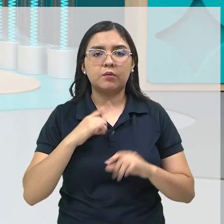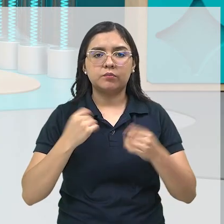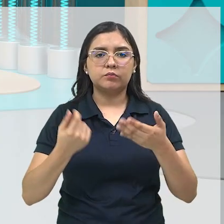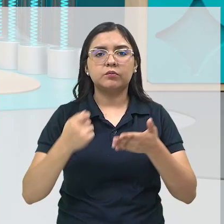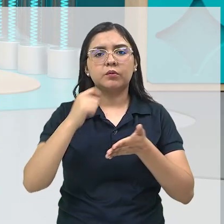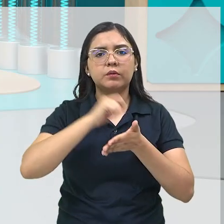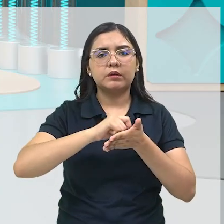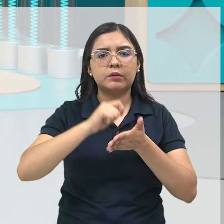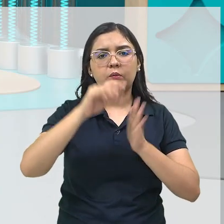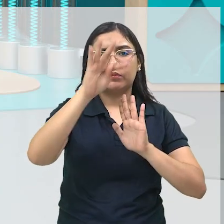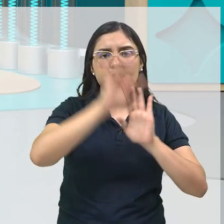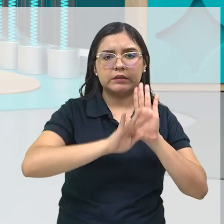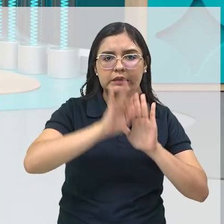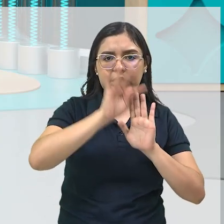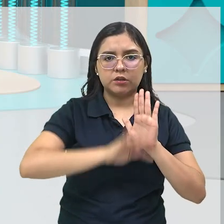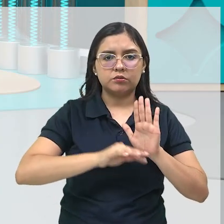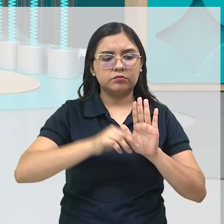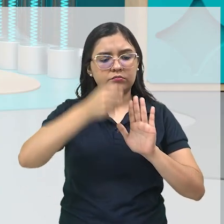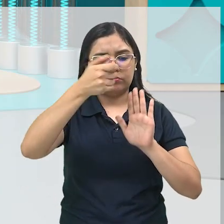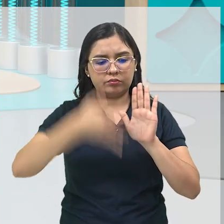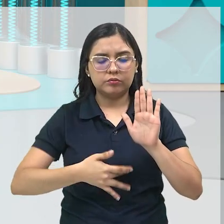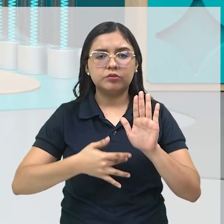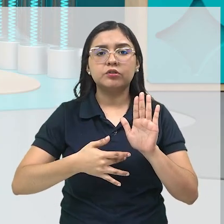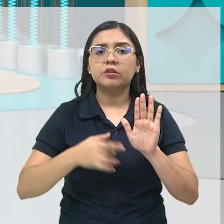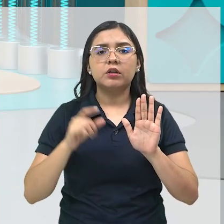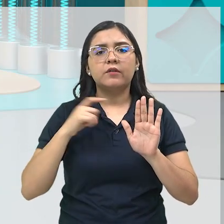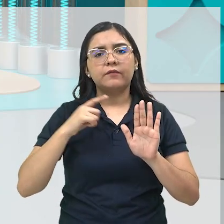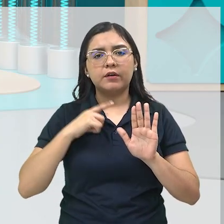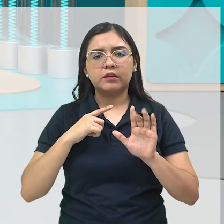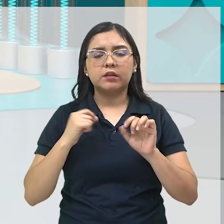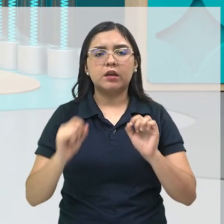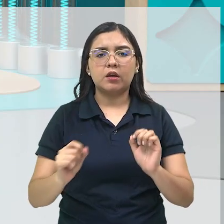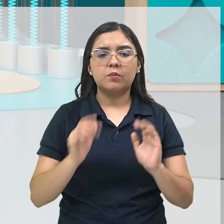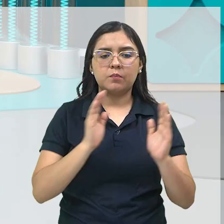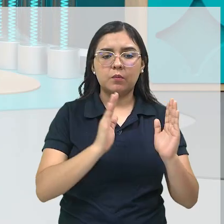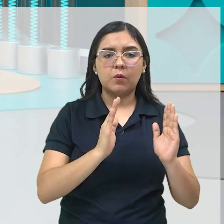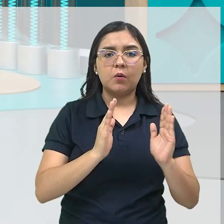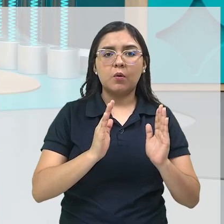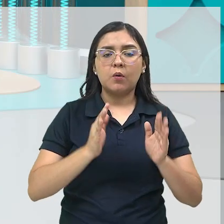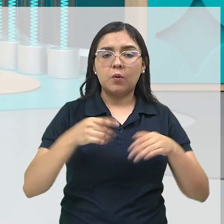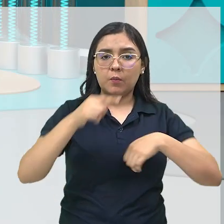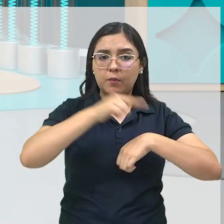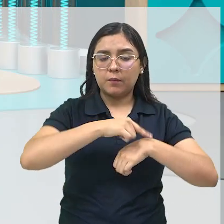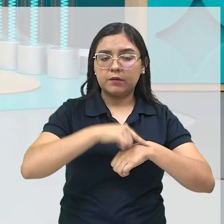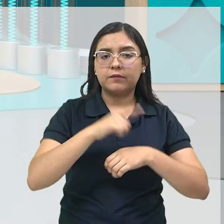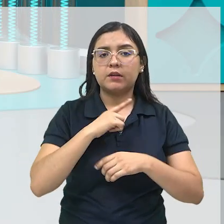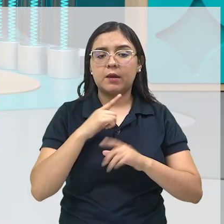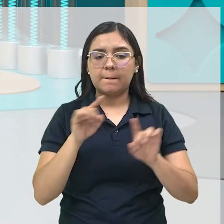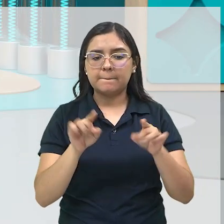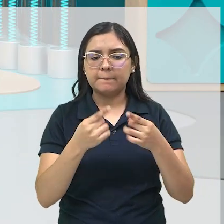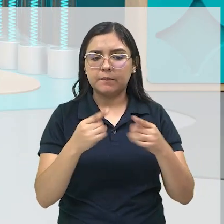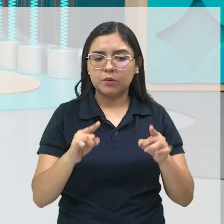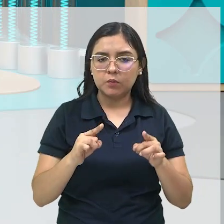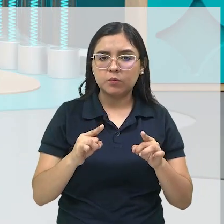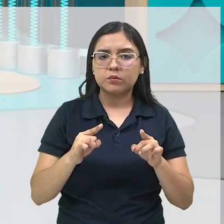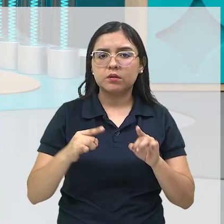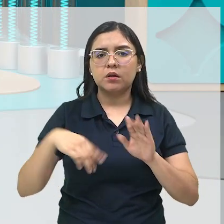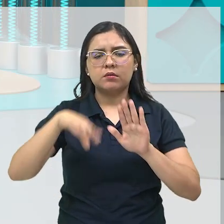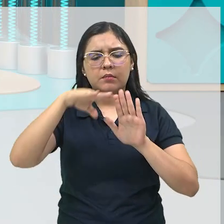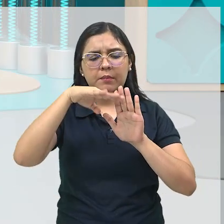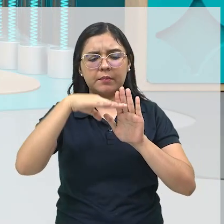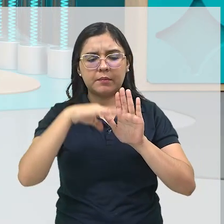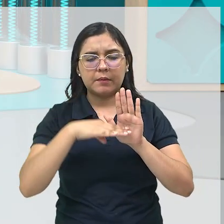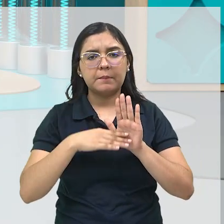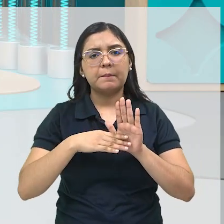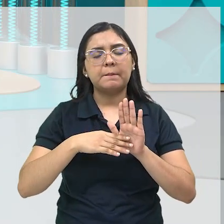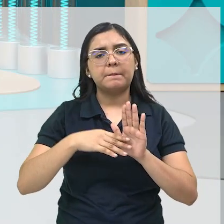corrido. Vão ter pausas, vai ter aquele momento que tem a música que vai trazer a ambientação. É preciso